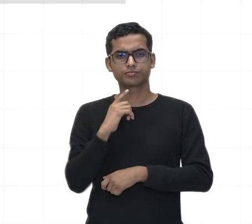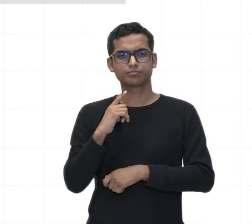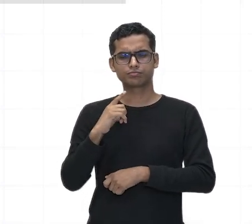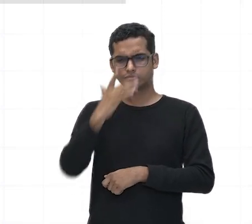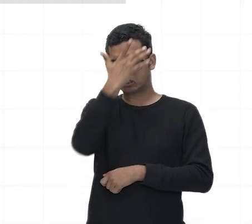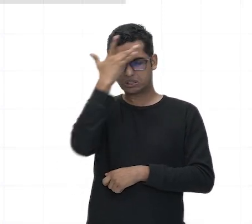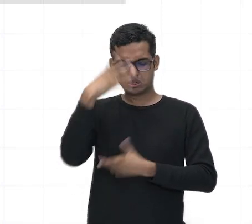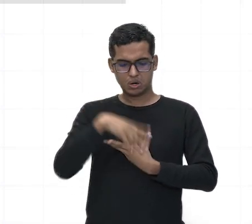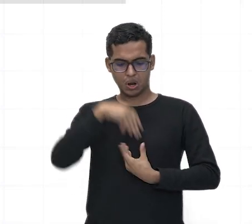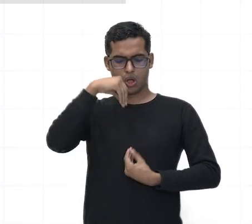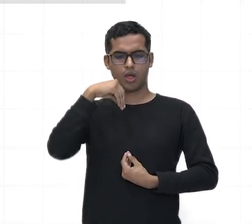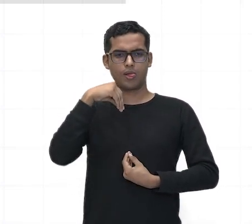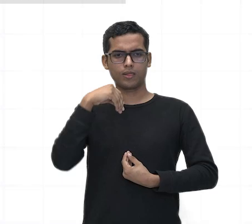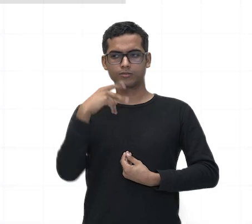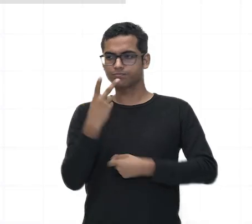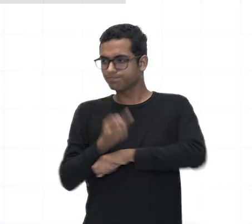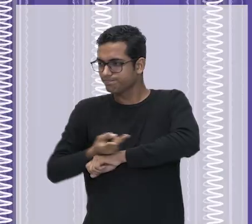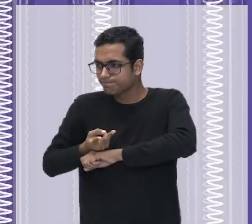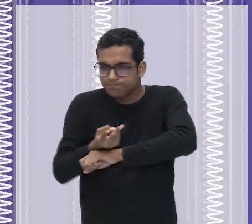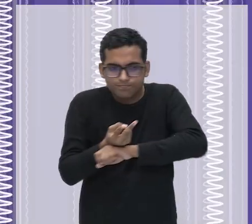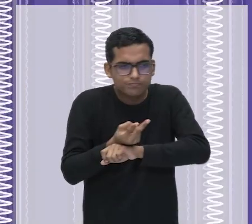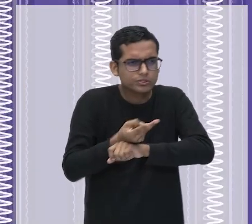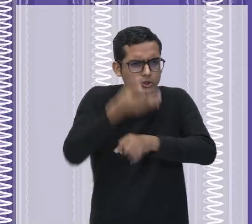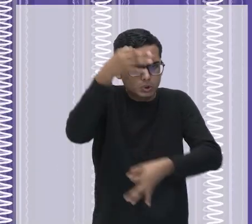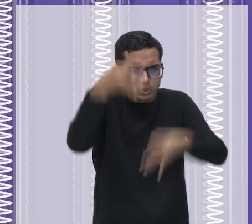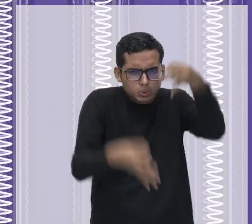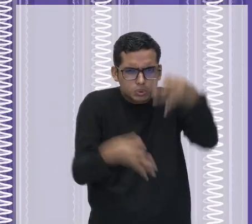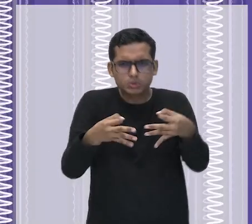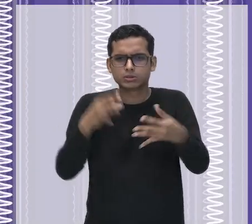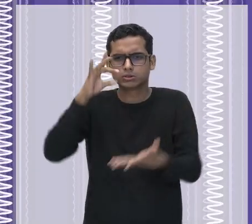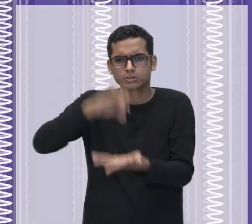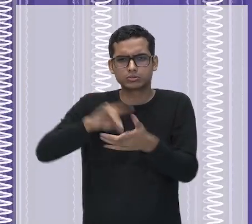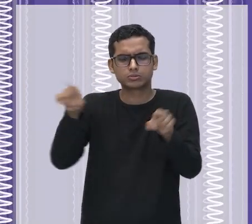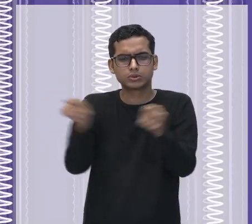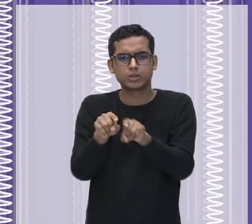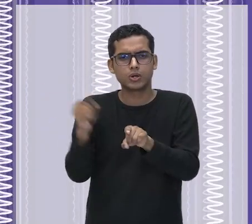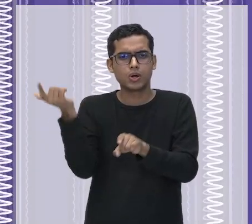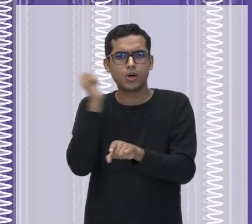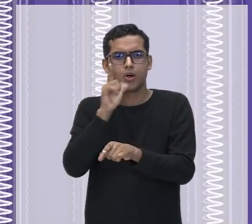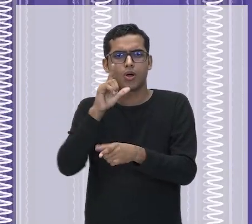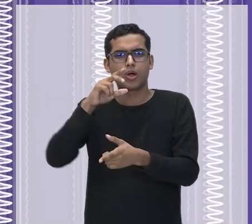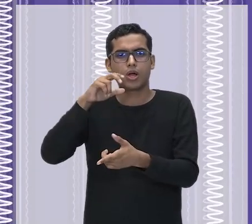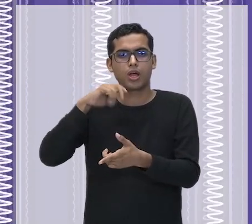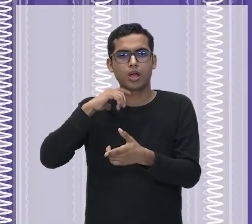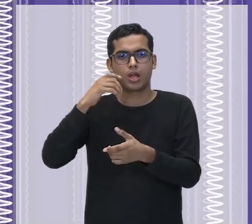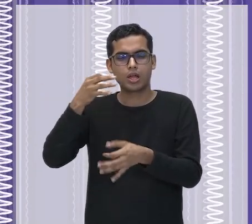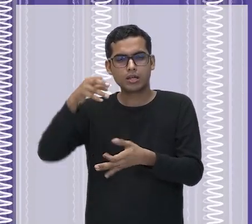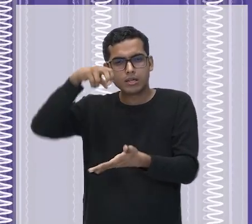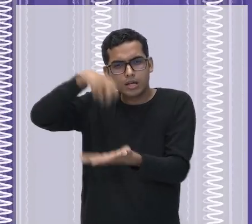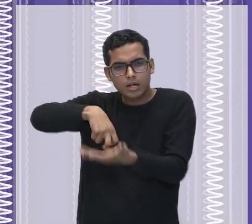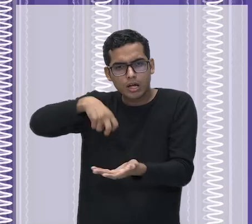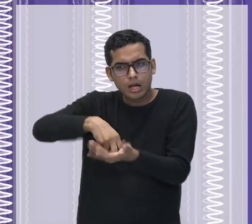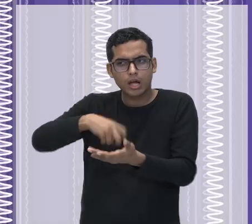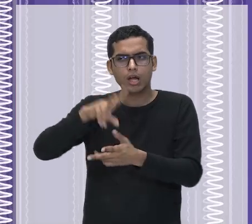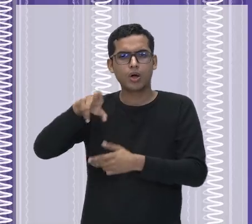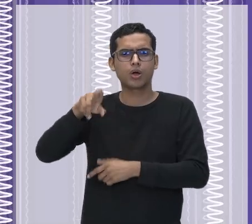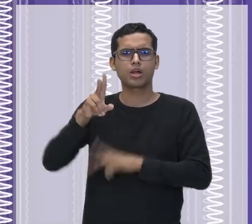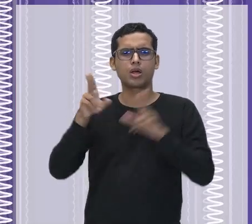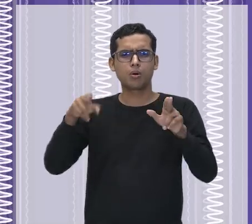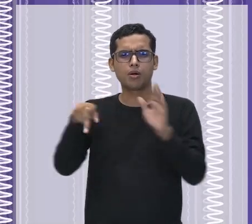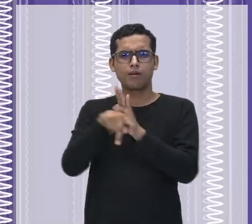justiça, né? Devido à forma como eles morreram. Né? Poderíamos até chamar de fantasmas, né?